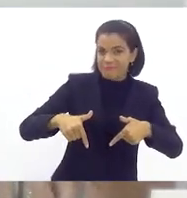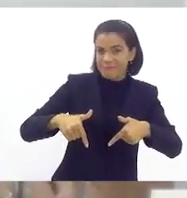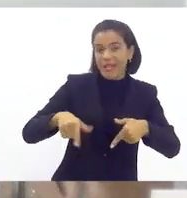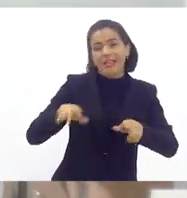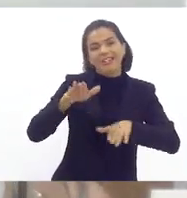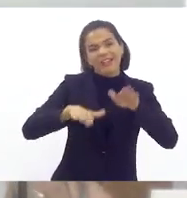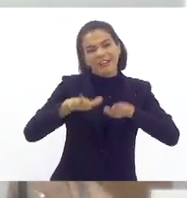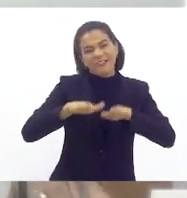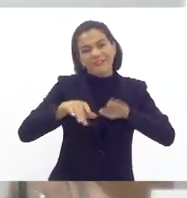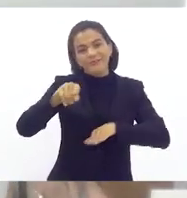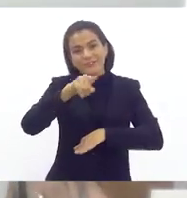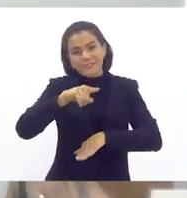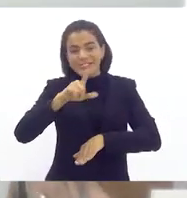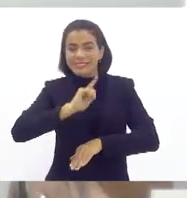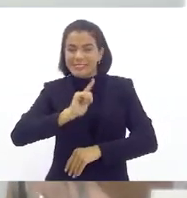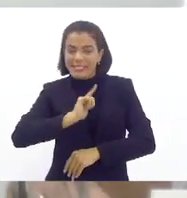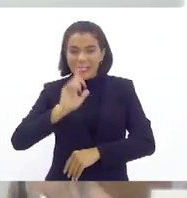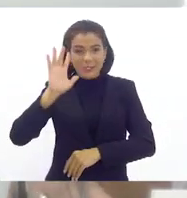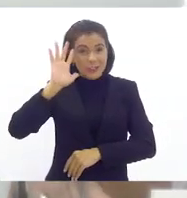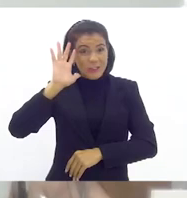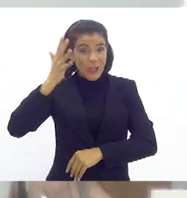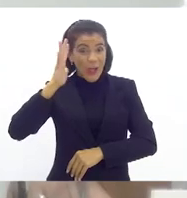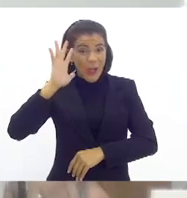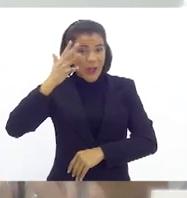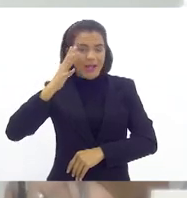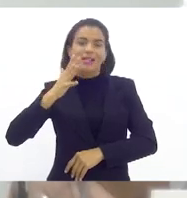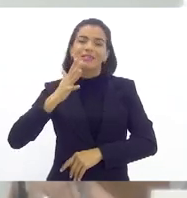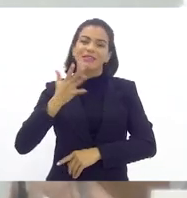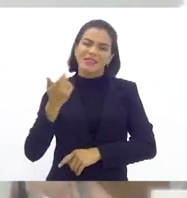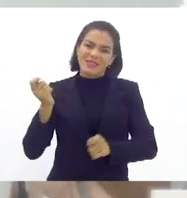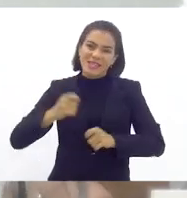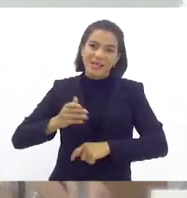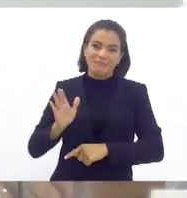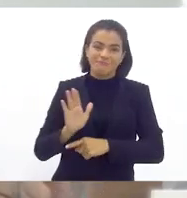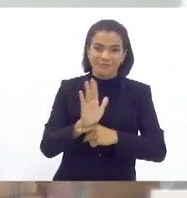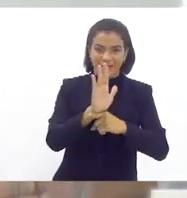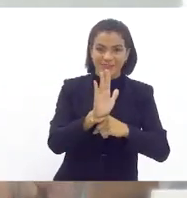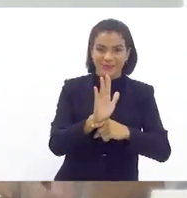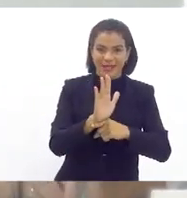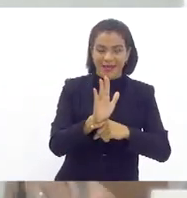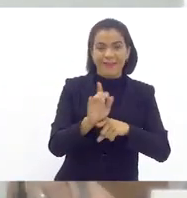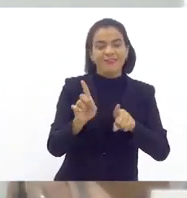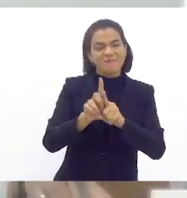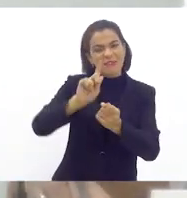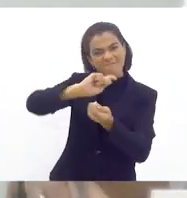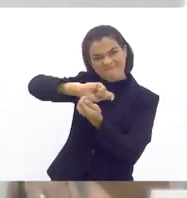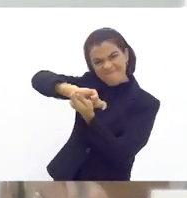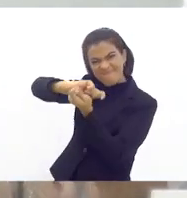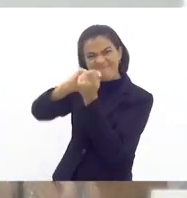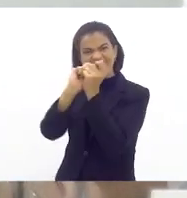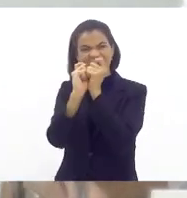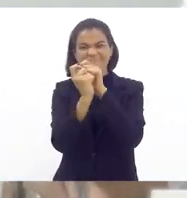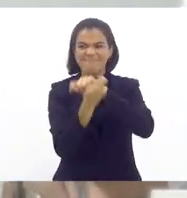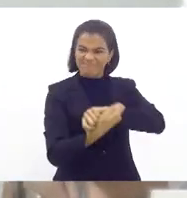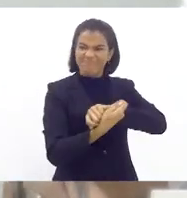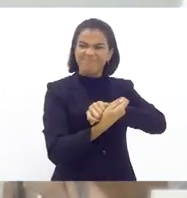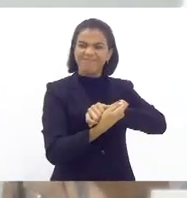talvez, vocês tenham soluções que venham a nos ajudar. E, é claro, a virar esse jogo